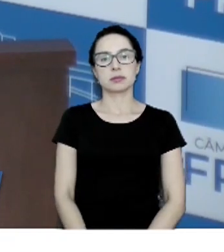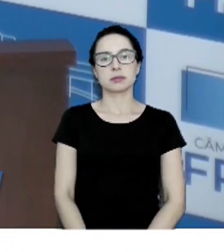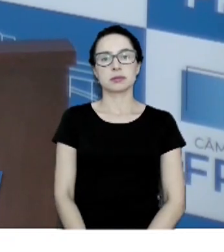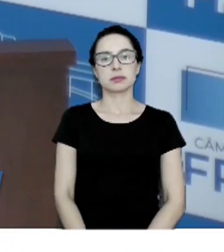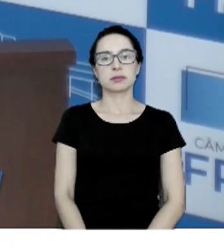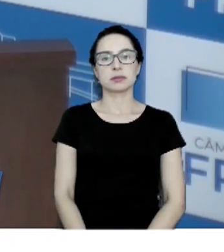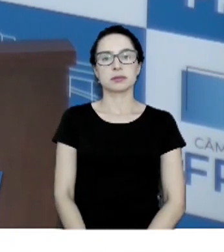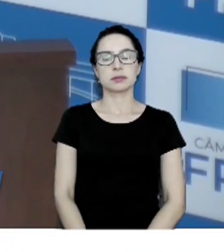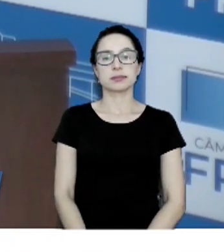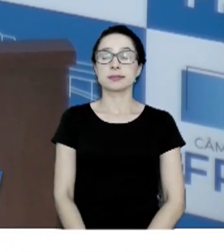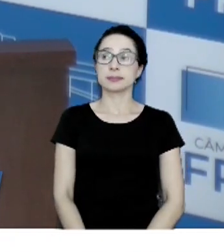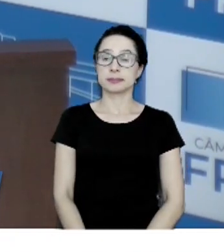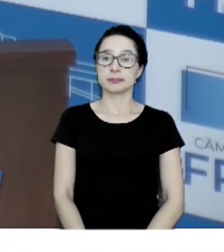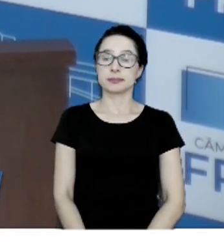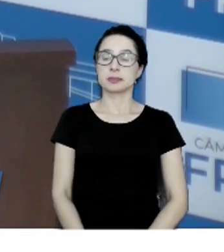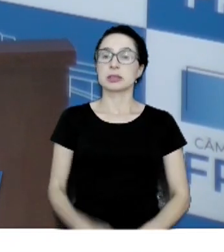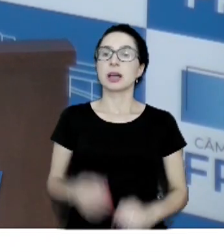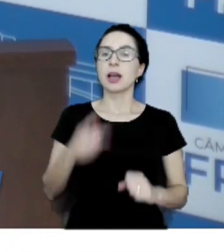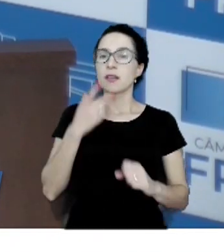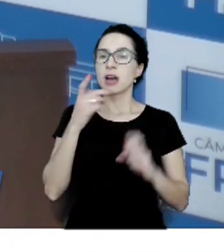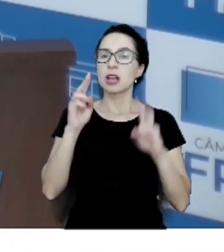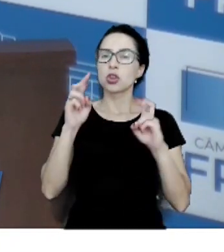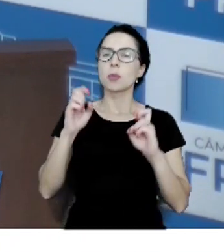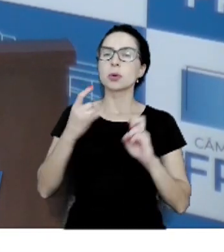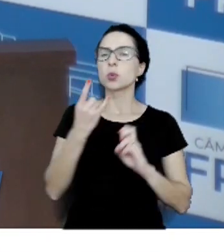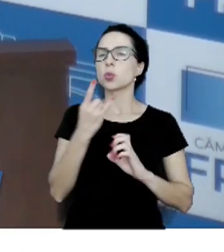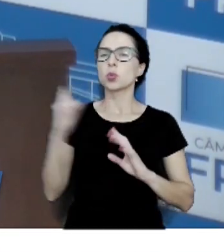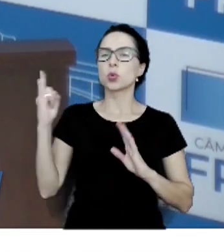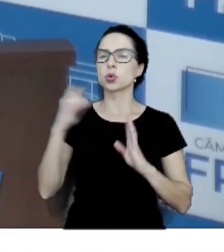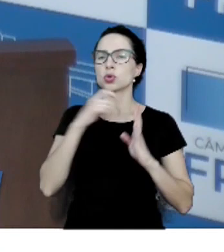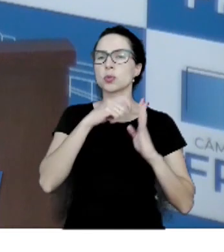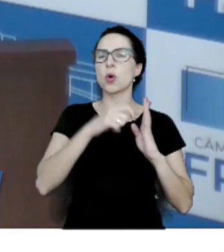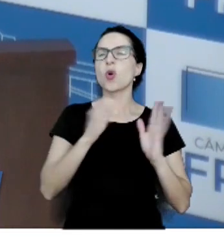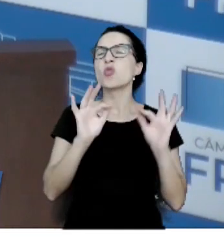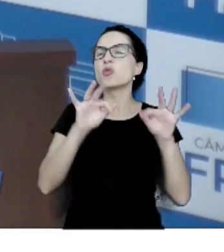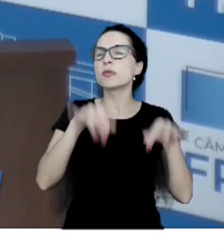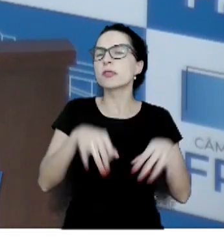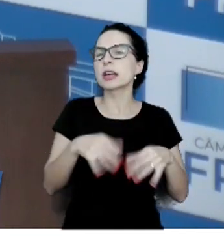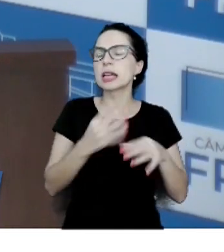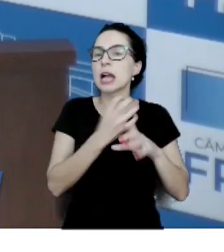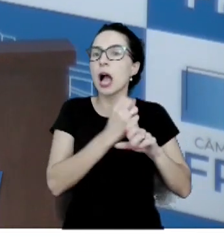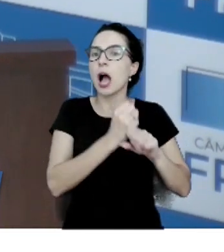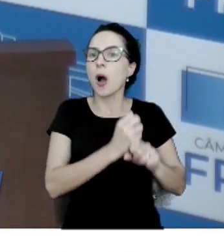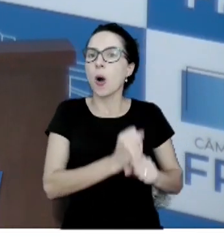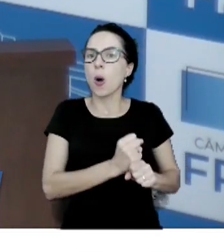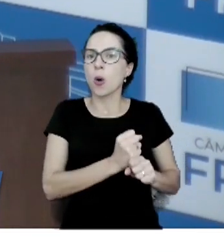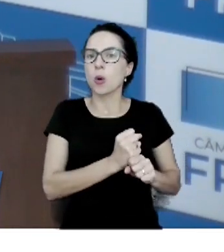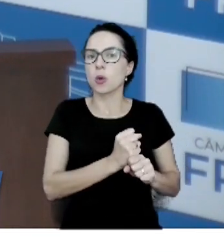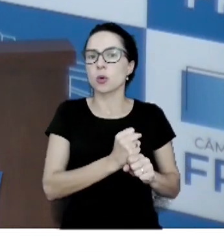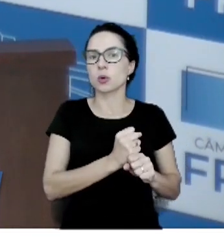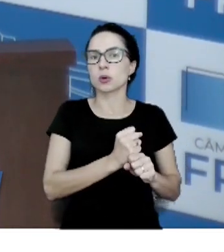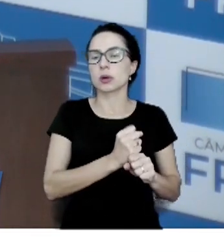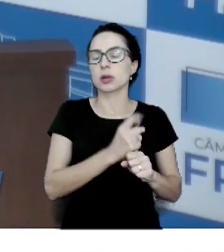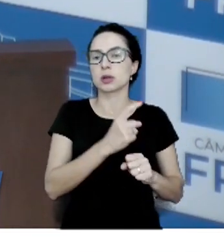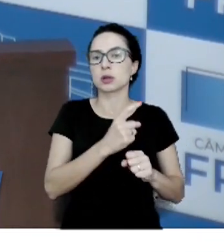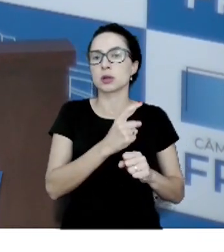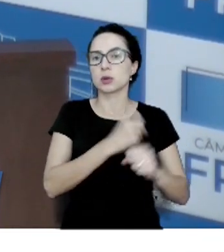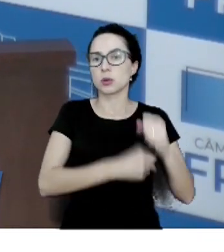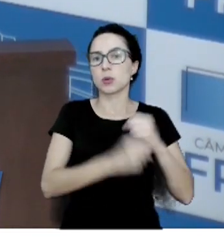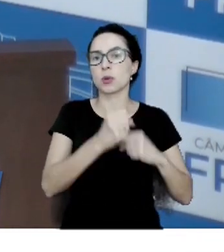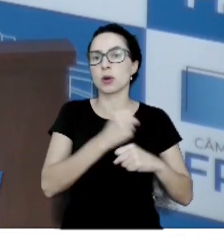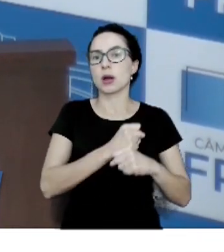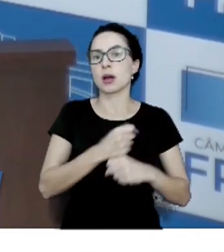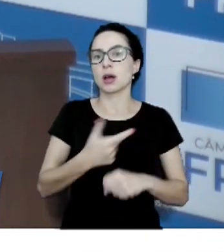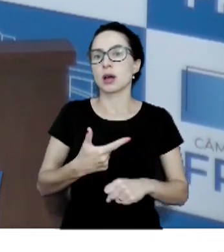Na verdade, nós estamos tratando do último quadrimestre, quer dizer, o fechamento das contas do ano de